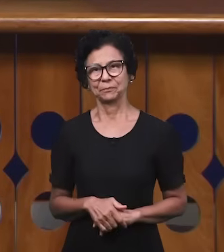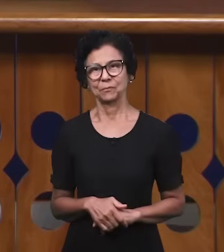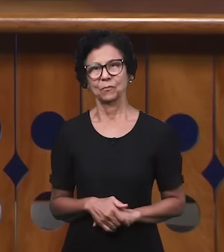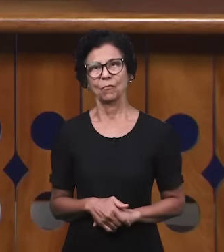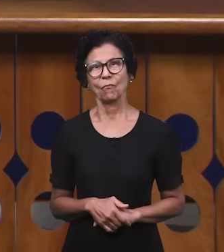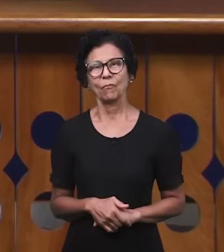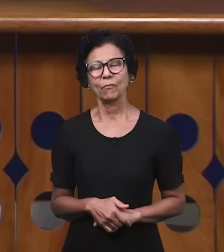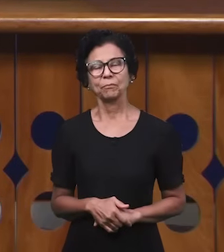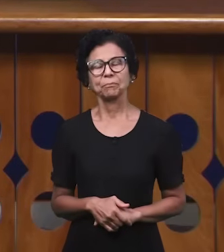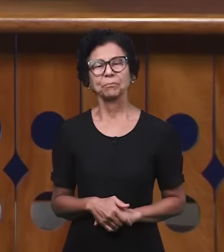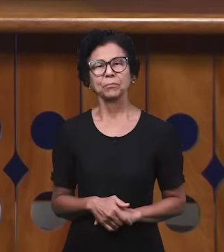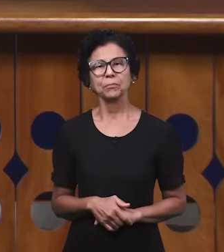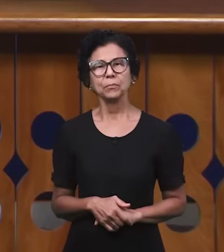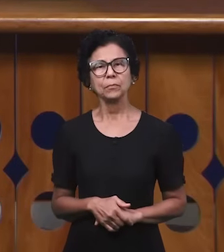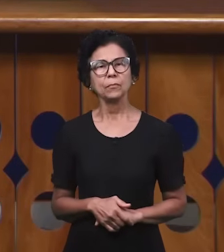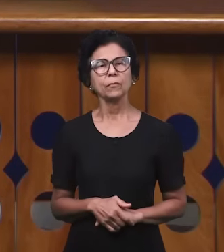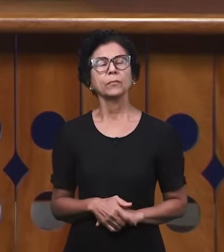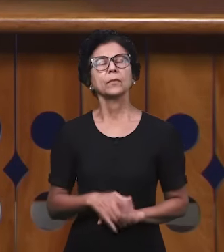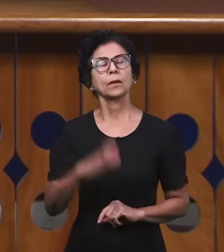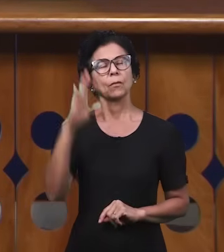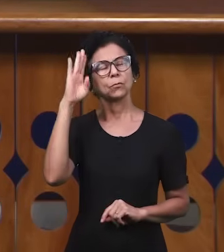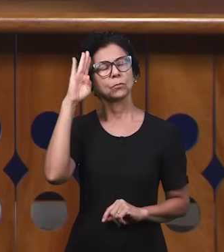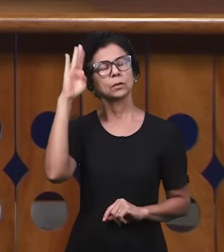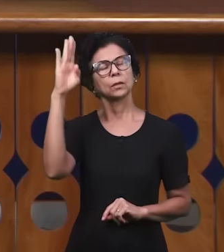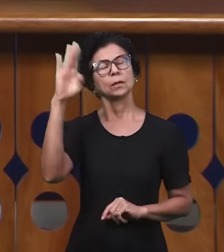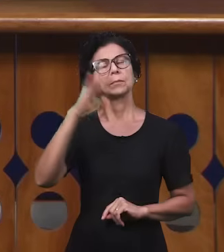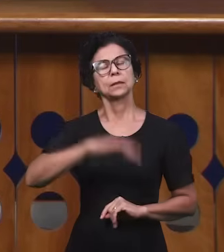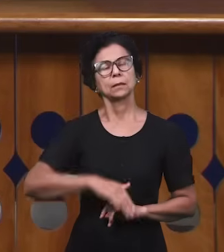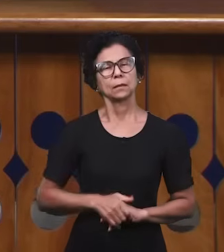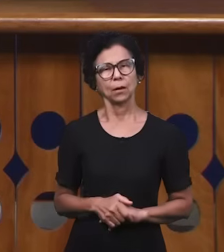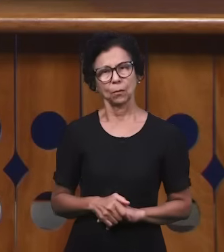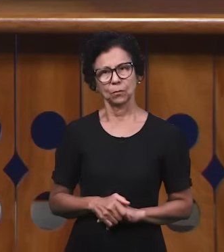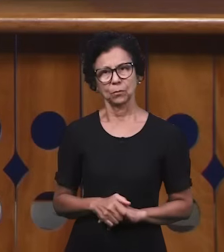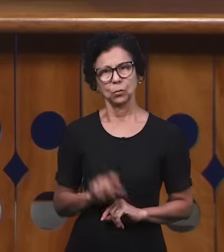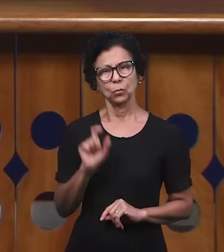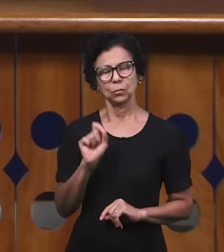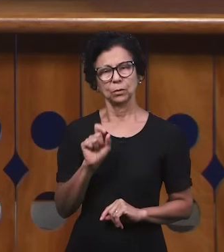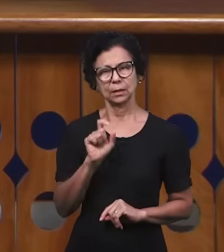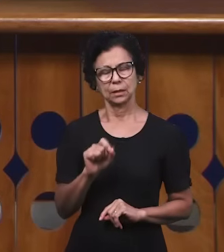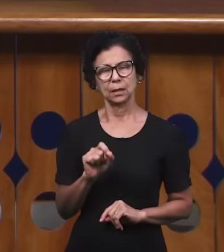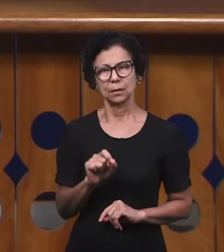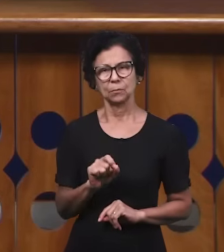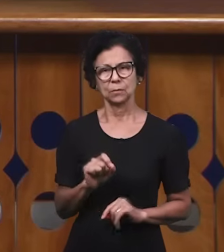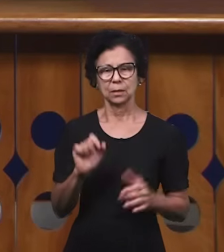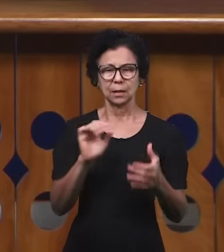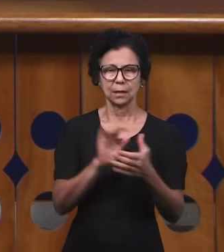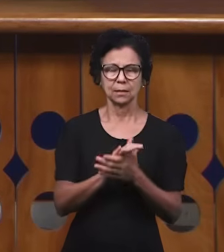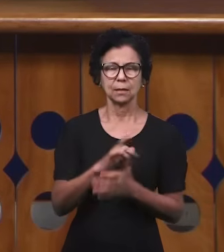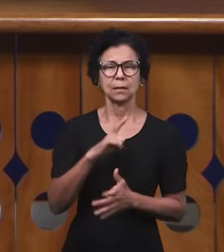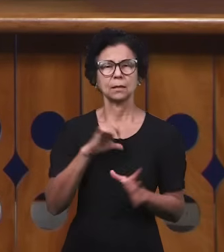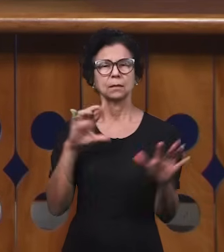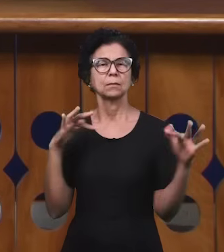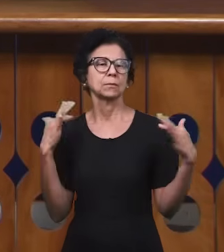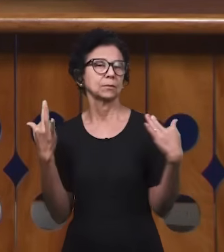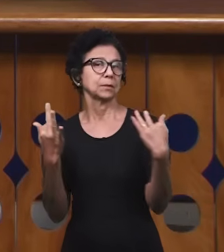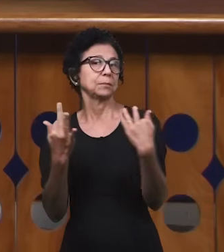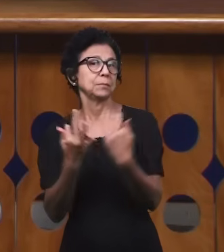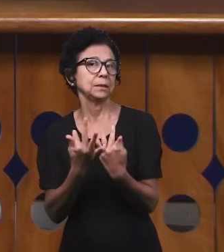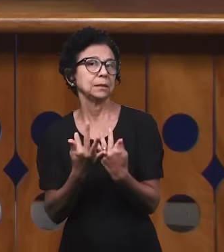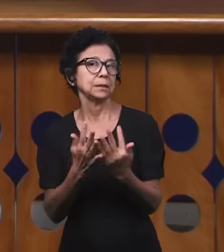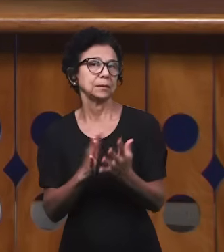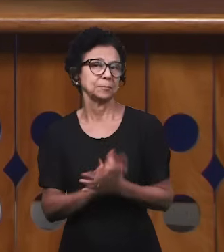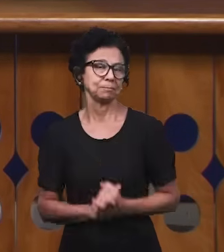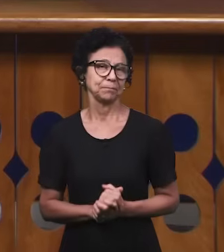Passo fundamental no preparo para a formação de uma família. Porque você é jovem. Um dos